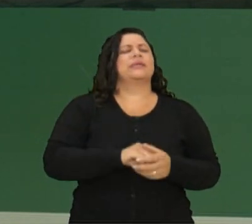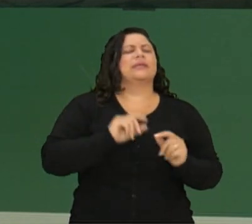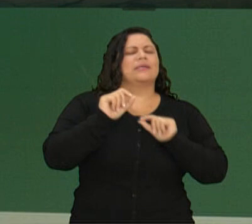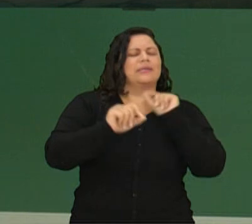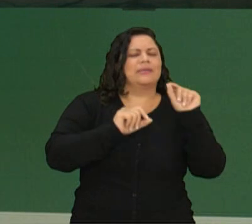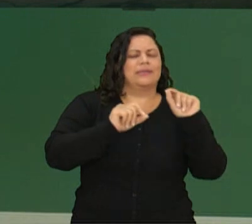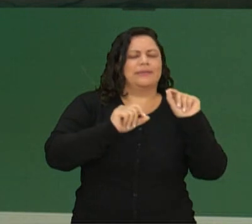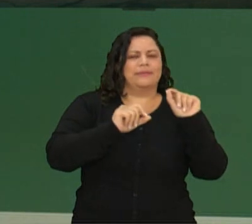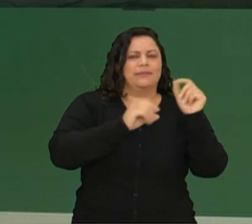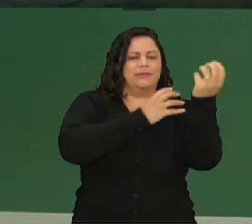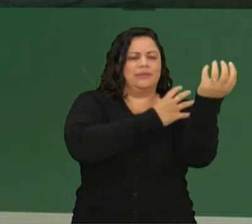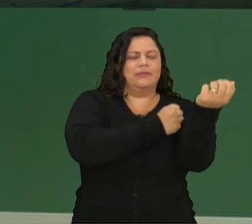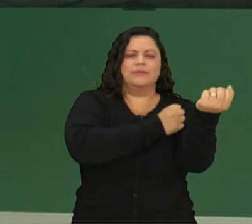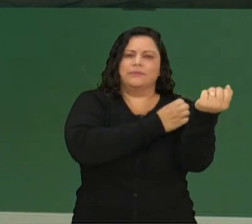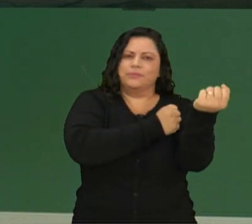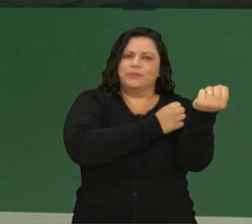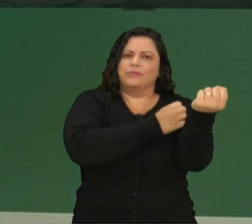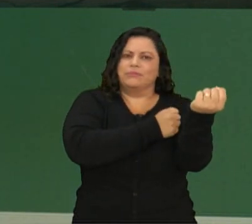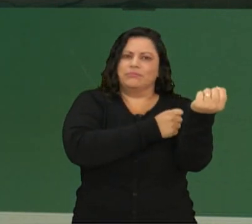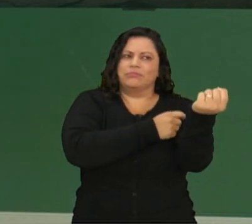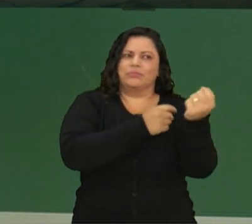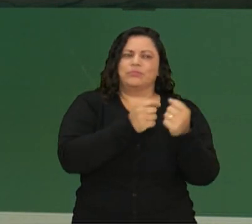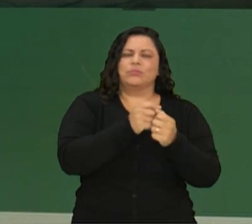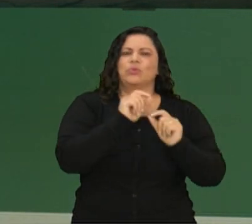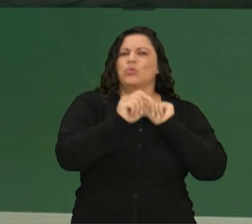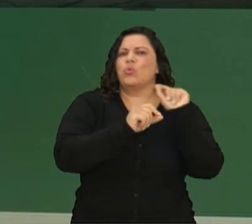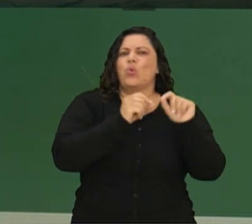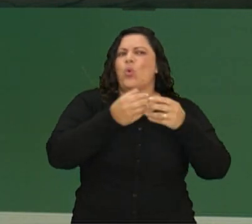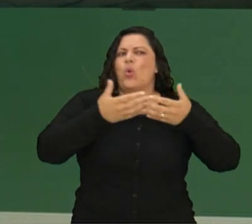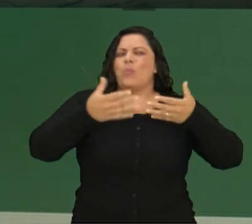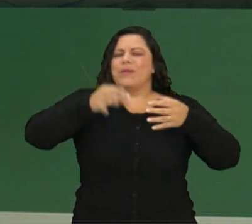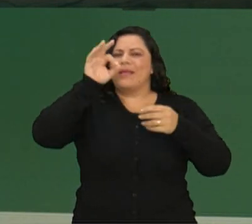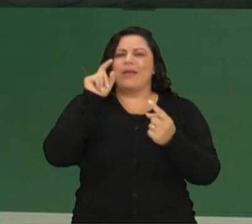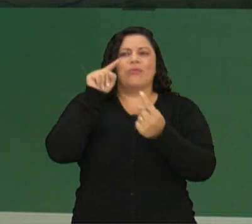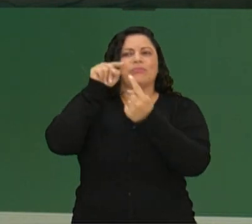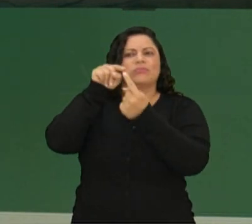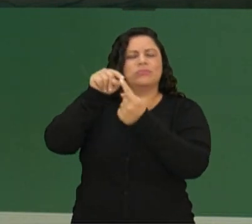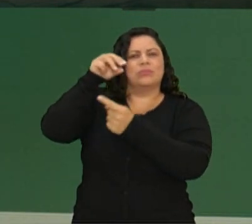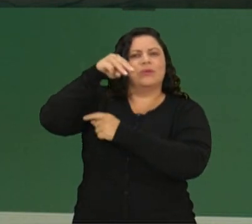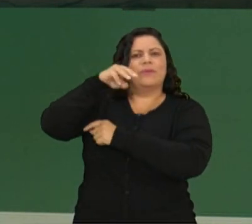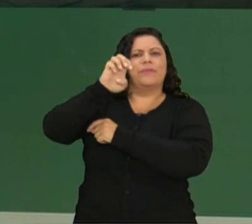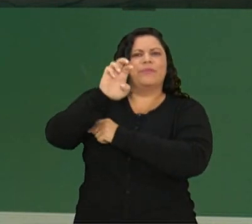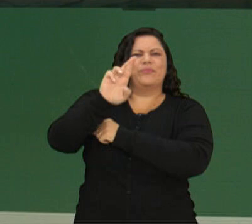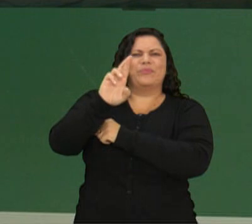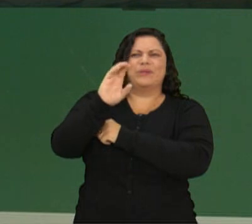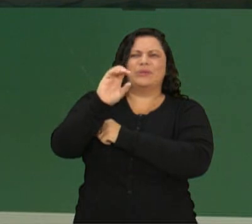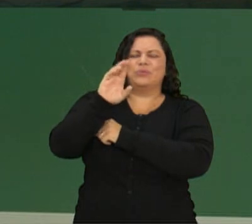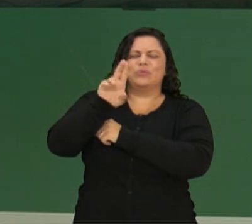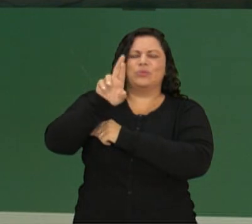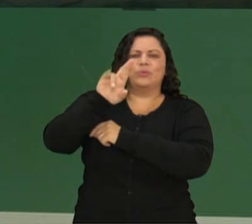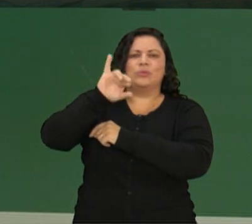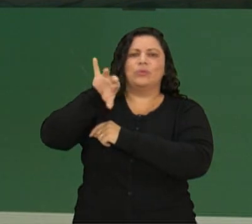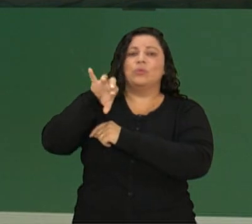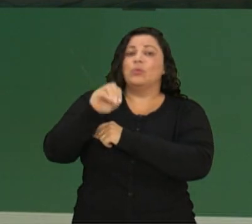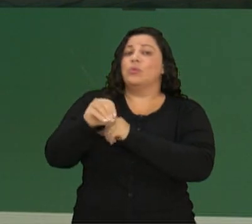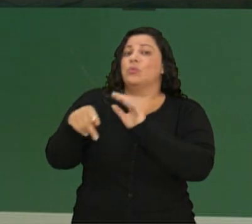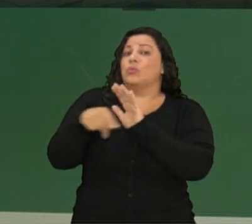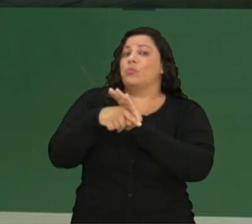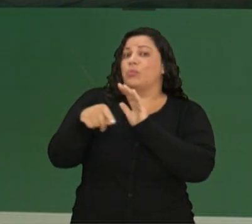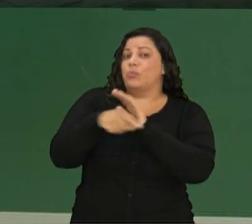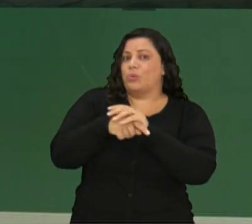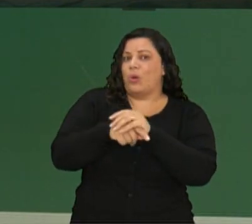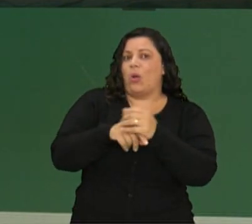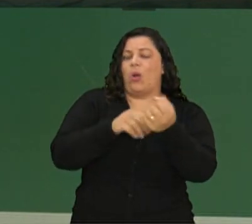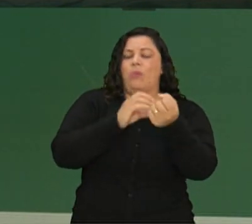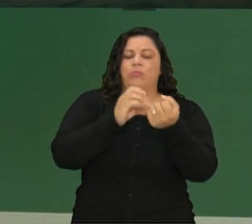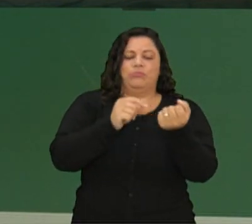é fica lá no interior, né, o mercúrio lá no interior daquele equipamento, tá? Mas de uma forma popular, a gente fala 10